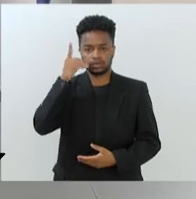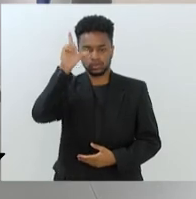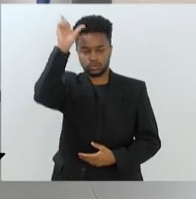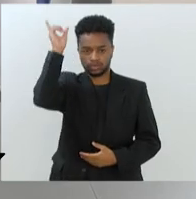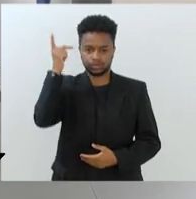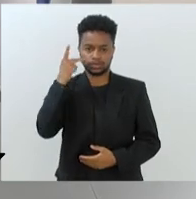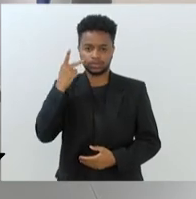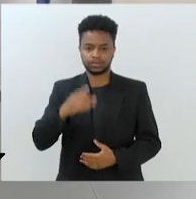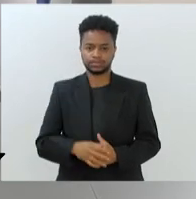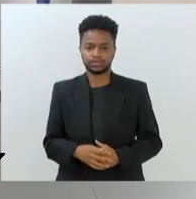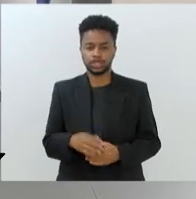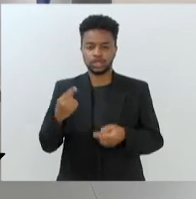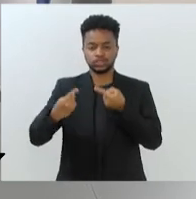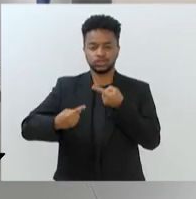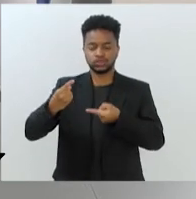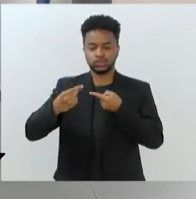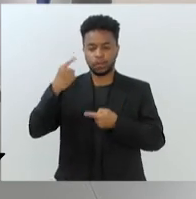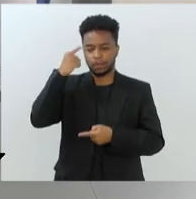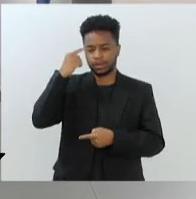por pensamento.